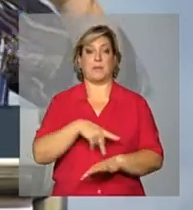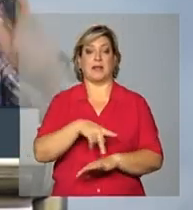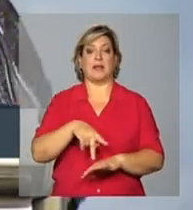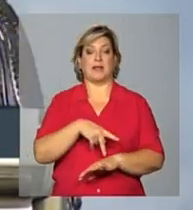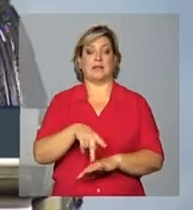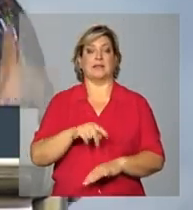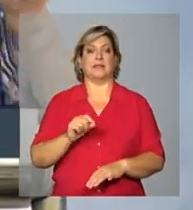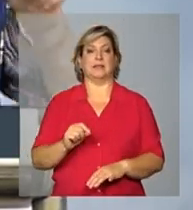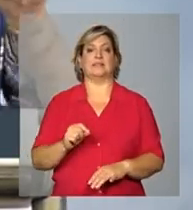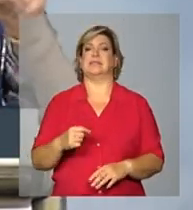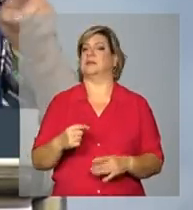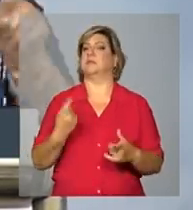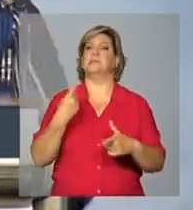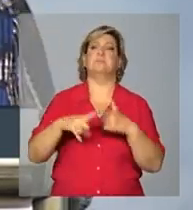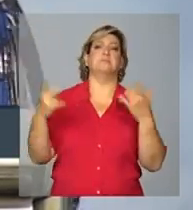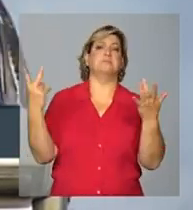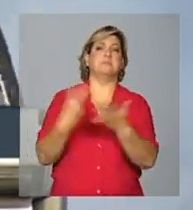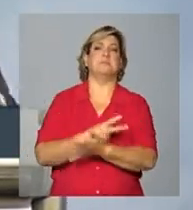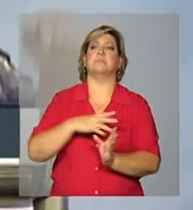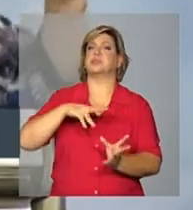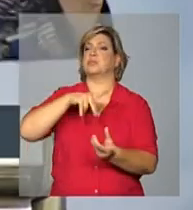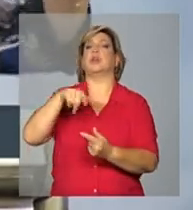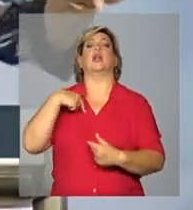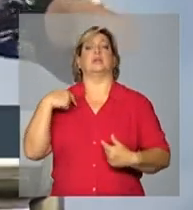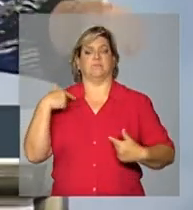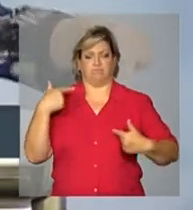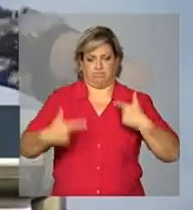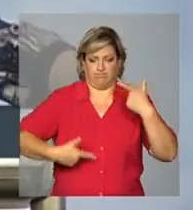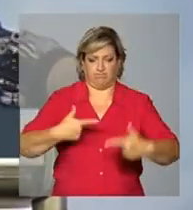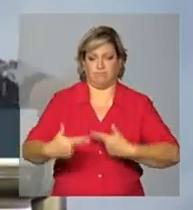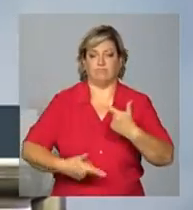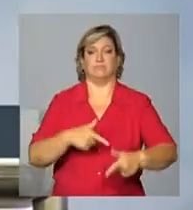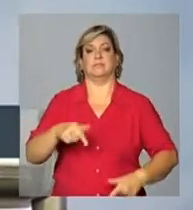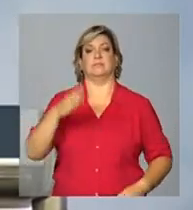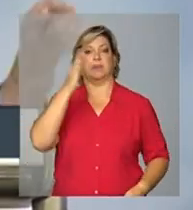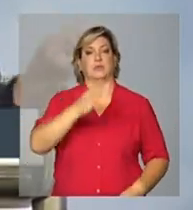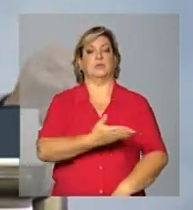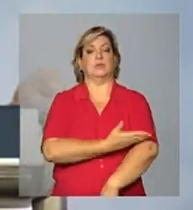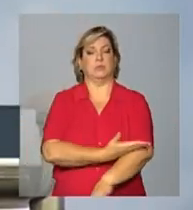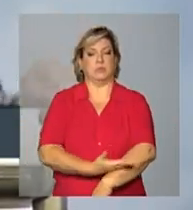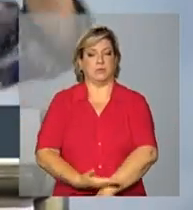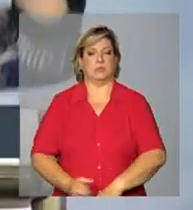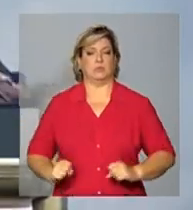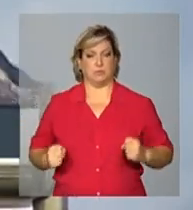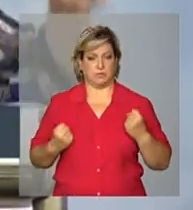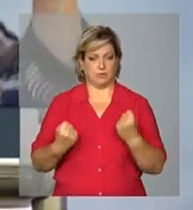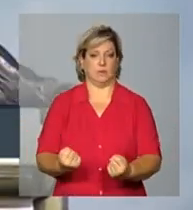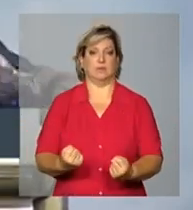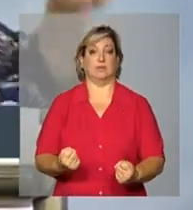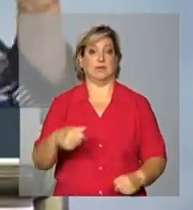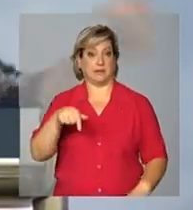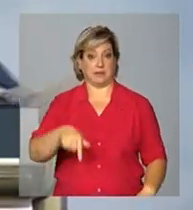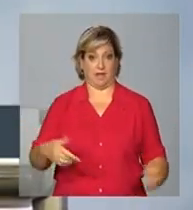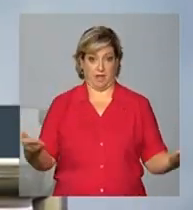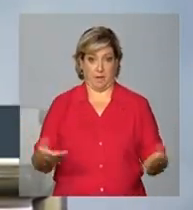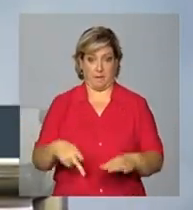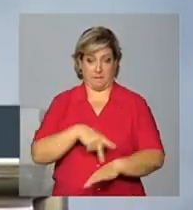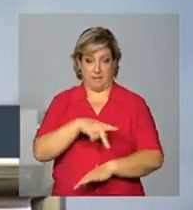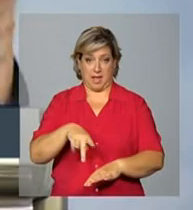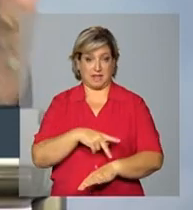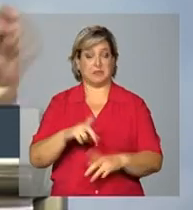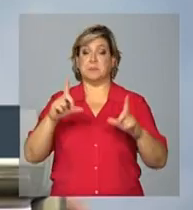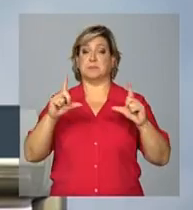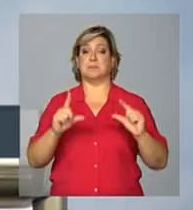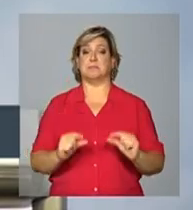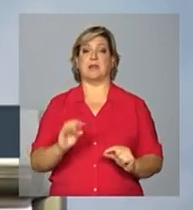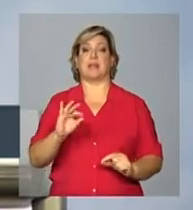a corrente internacional. E esse país hoje é um país com a menor taxa de desemprego